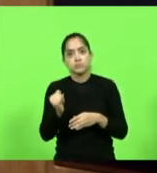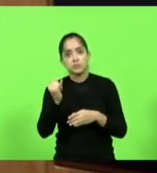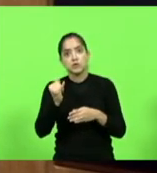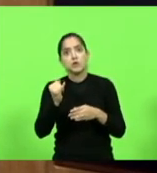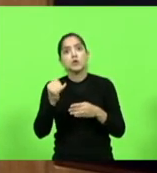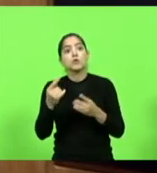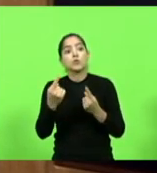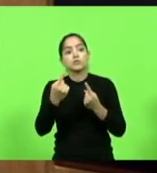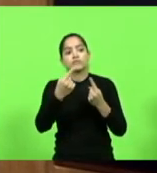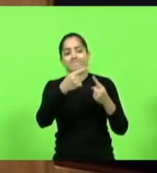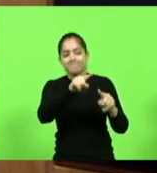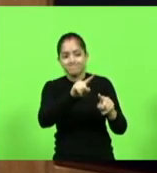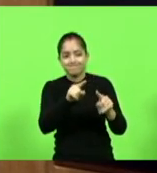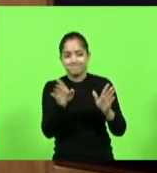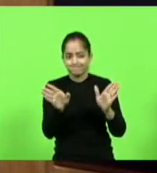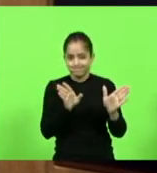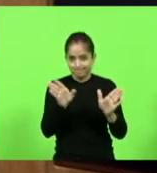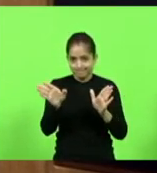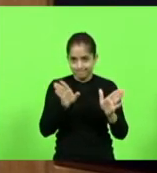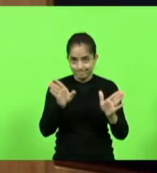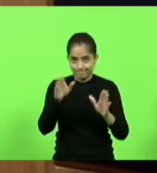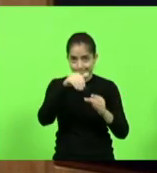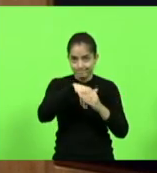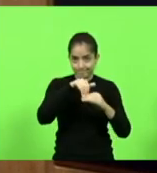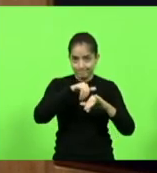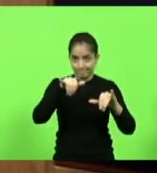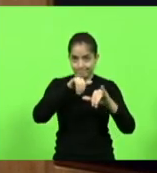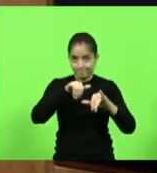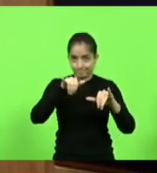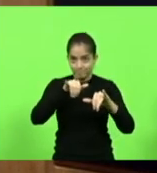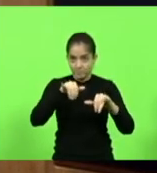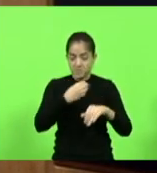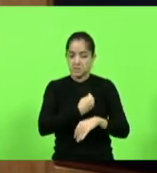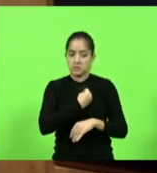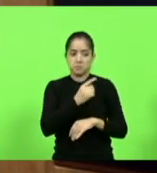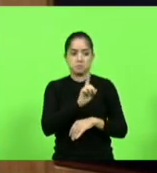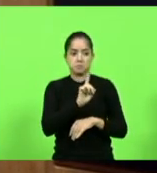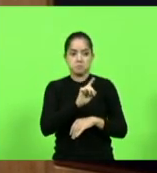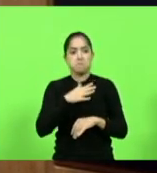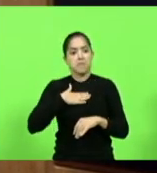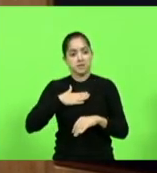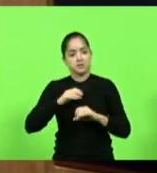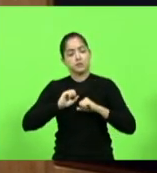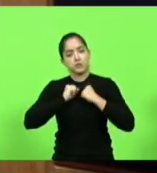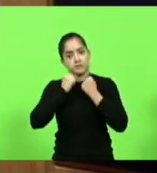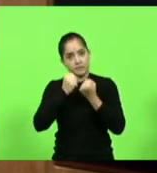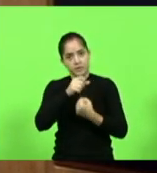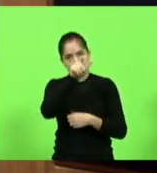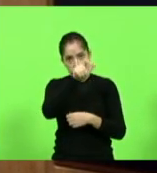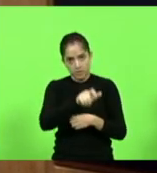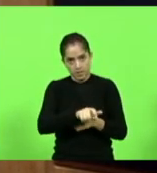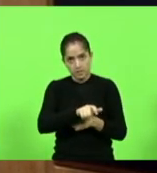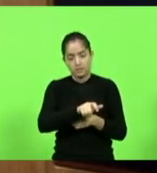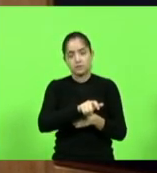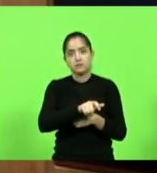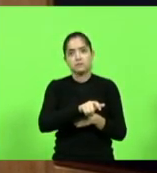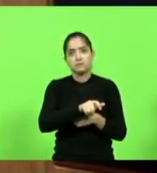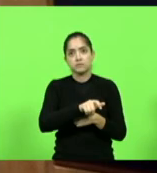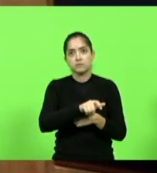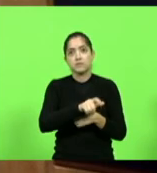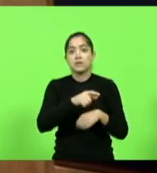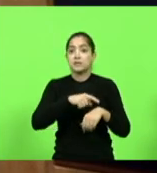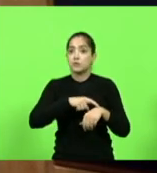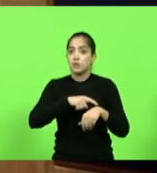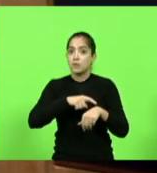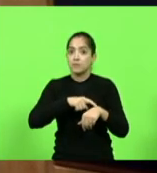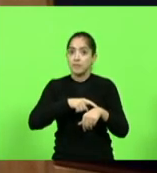atacado durante o período eleitoral e ele não estava presente, fiz questão de defendê-lo de um ato que eu, no momento,